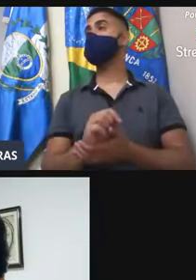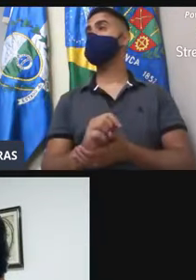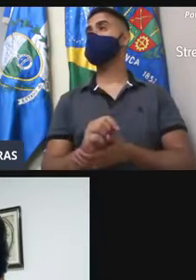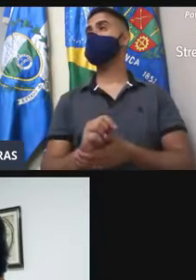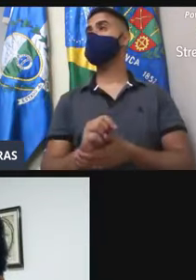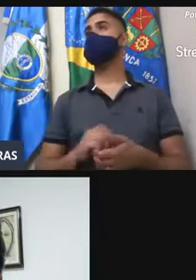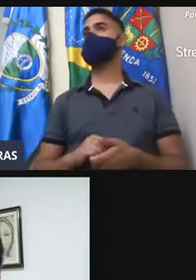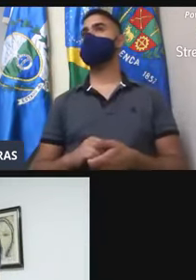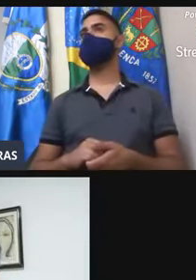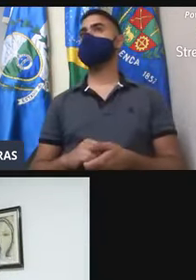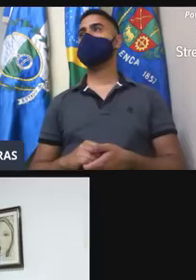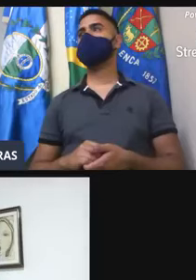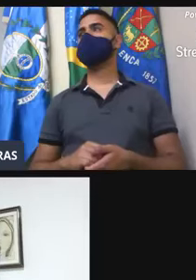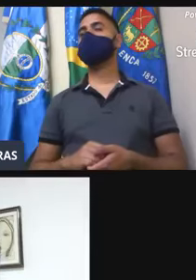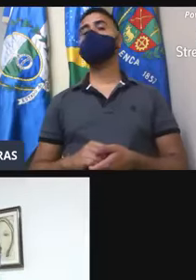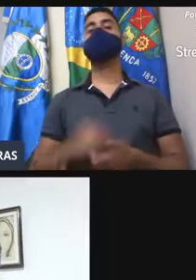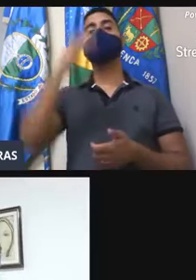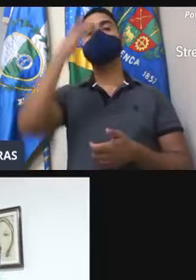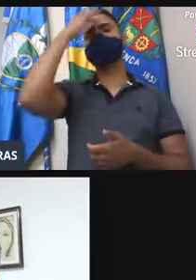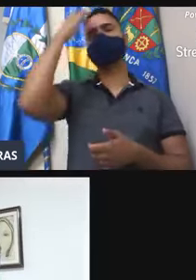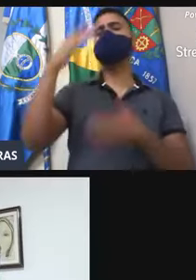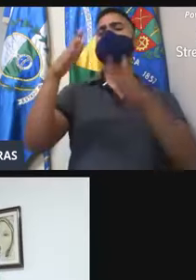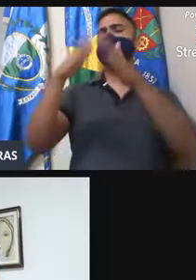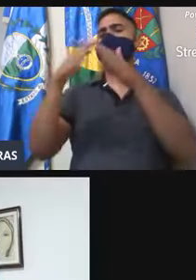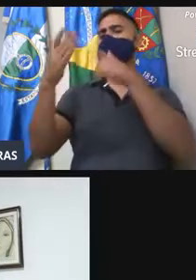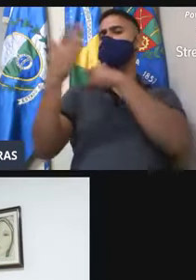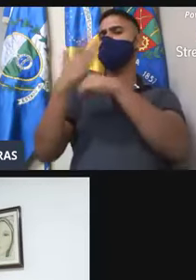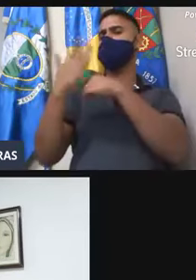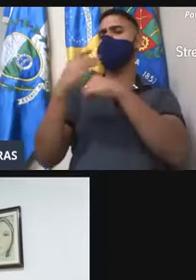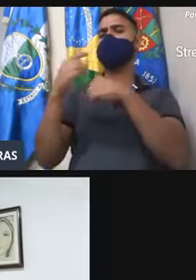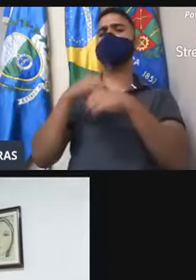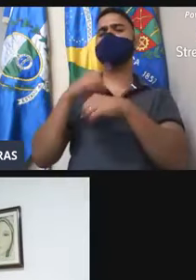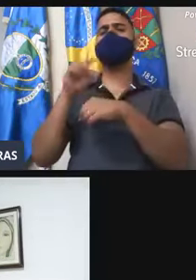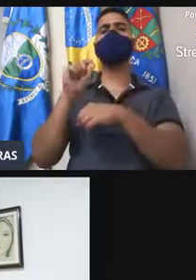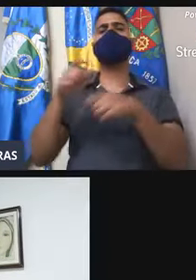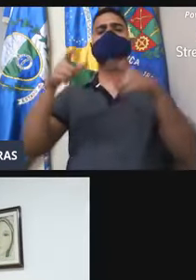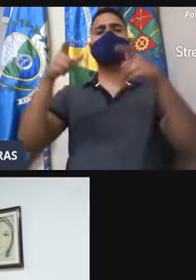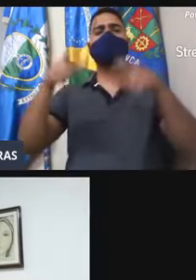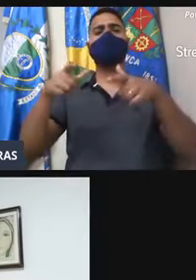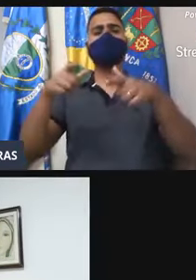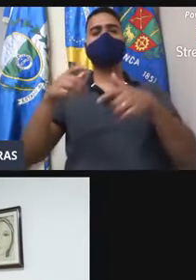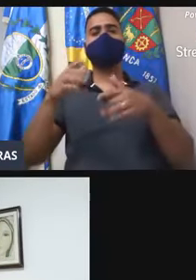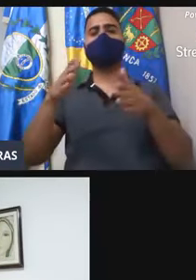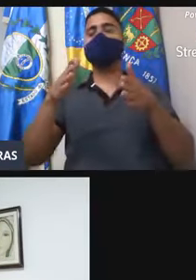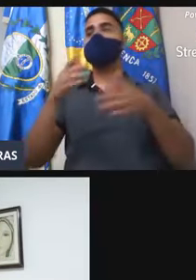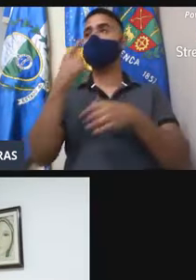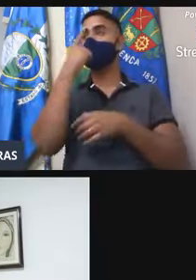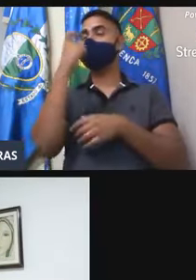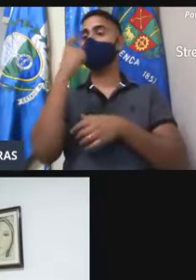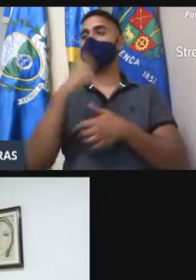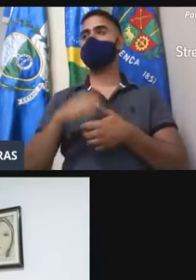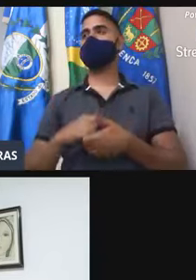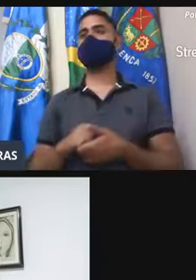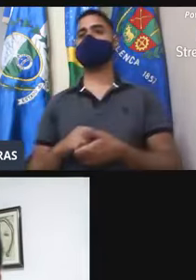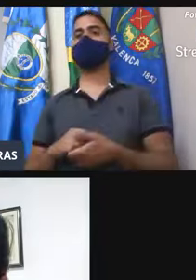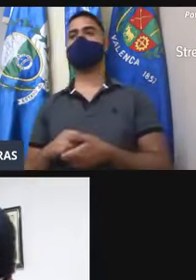setembro, no Carambita. Moradores nos procuraram solicitando que fossem colocados latões de coleta de lixo no local indicado acima. Quando não há lixeira suficiente